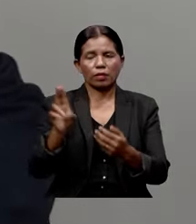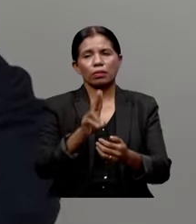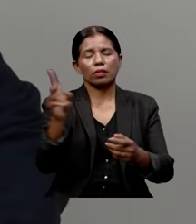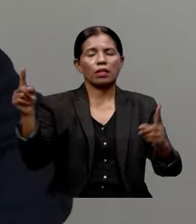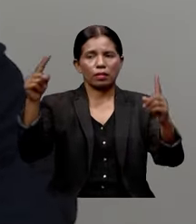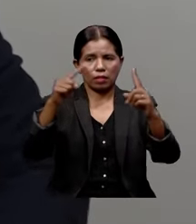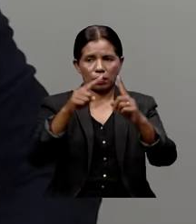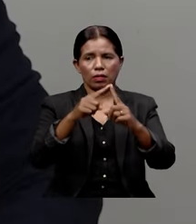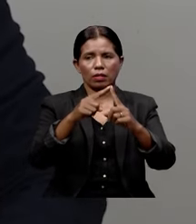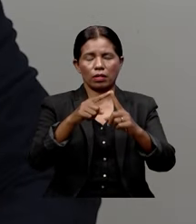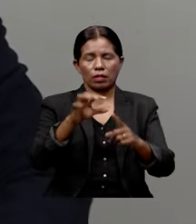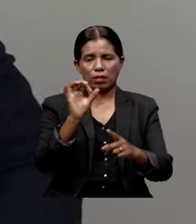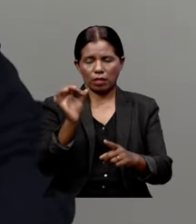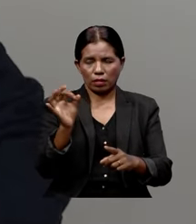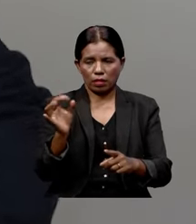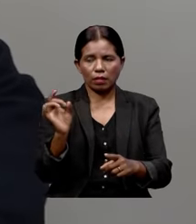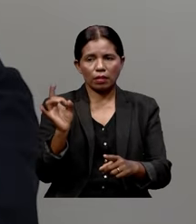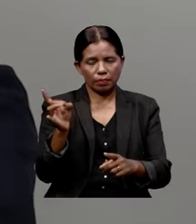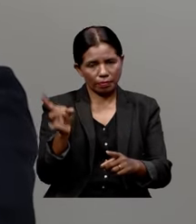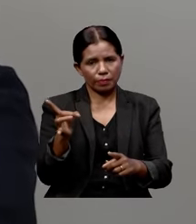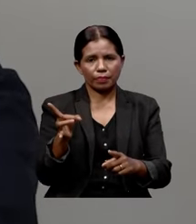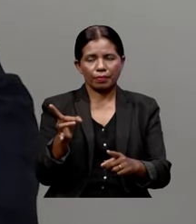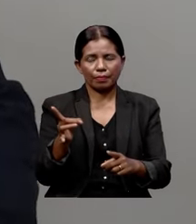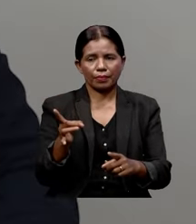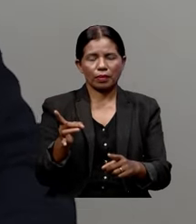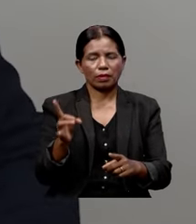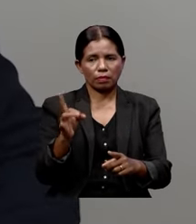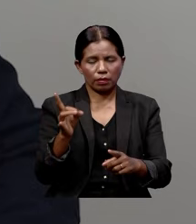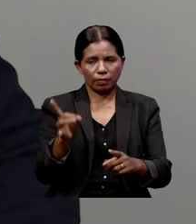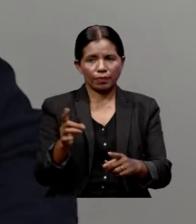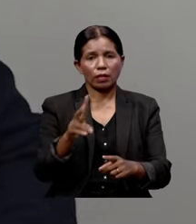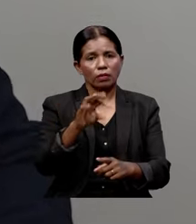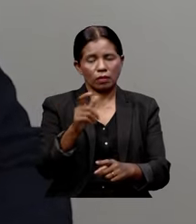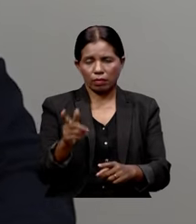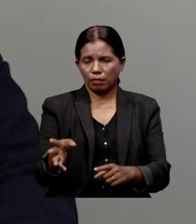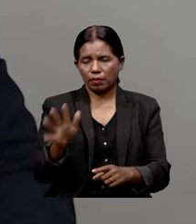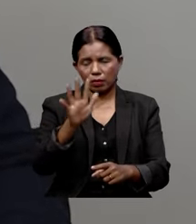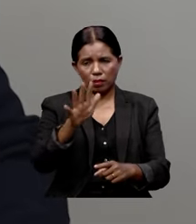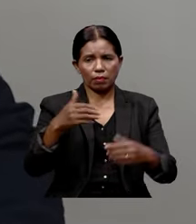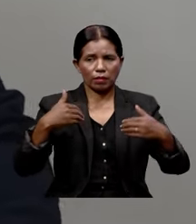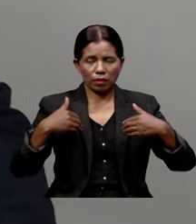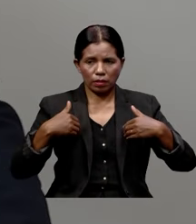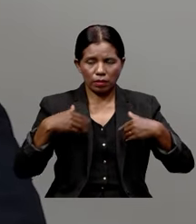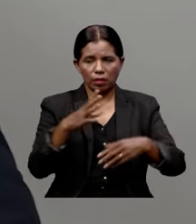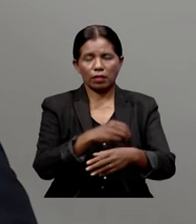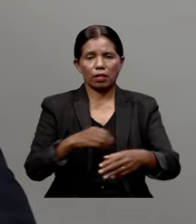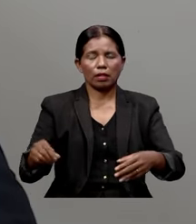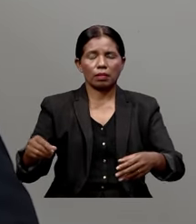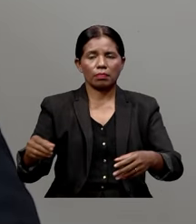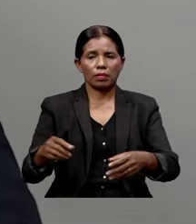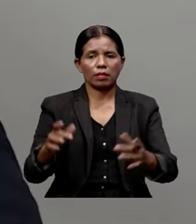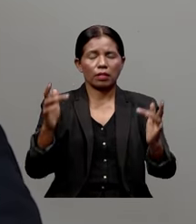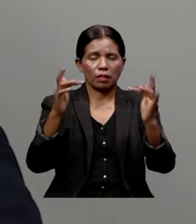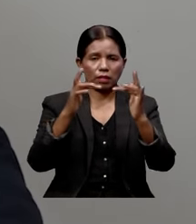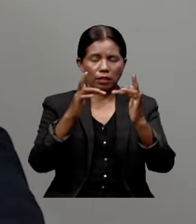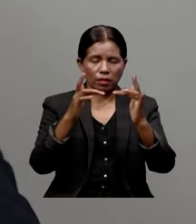to 80 ou 80 recin. 2025 e a mos cabo submarino